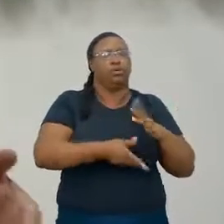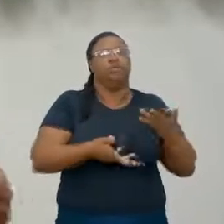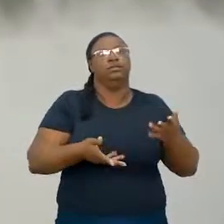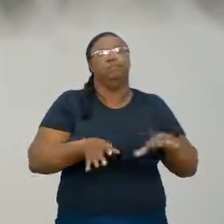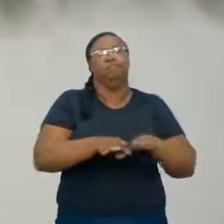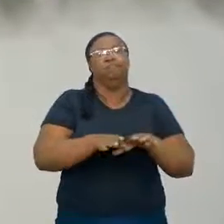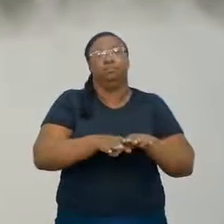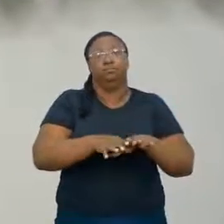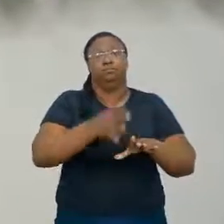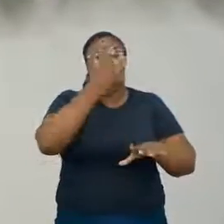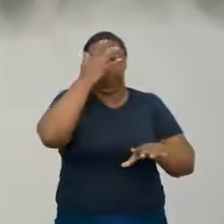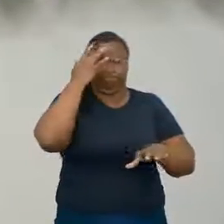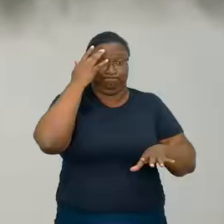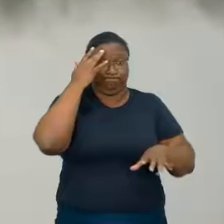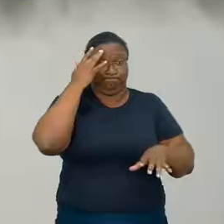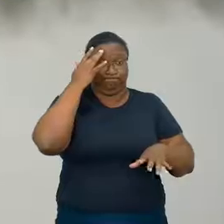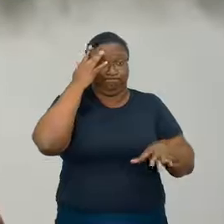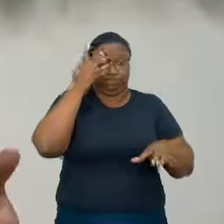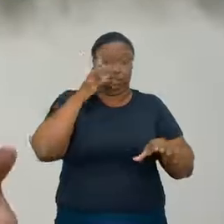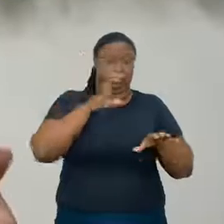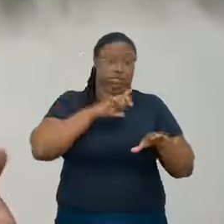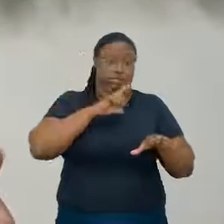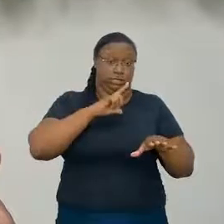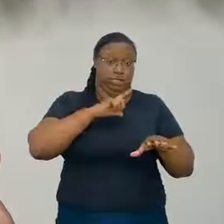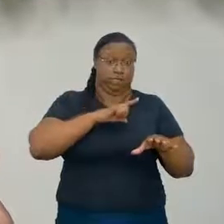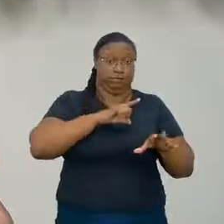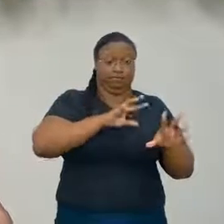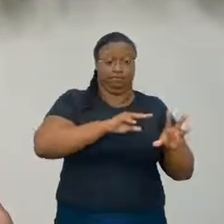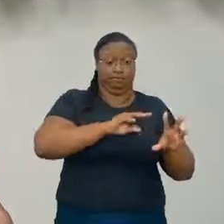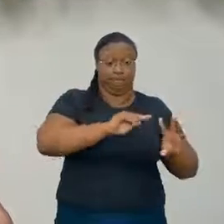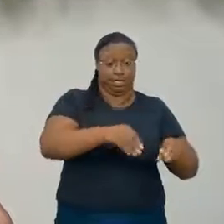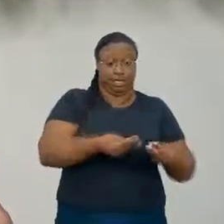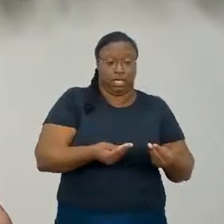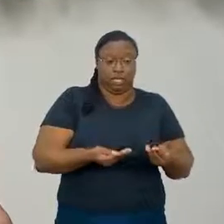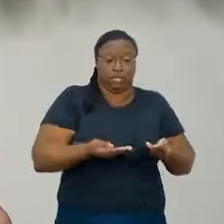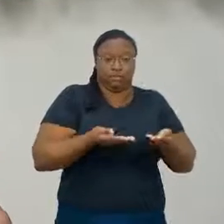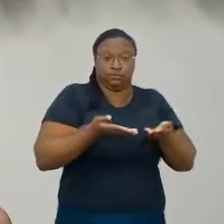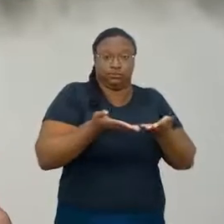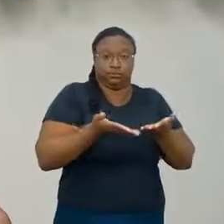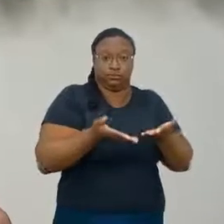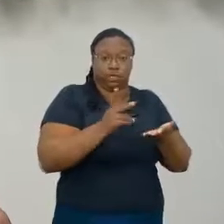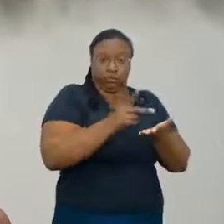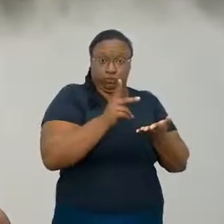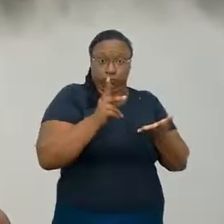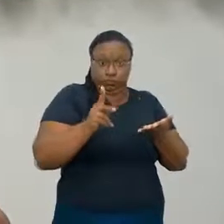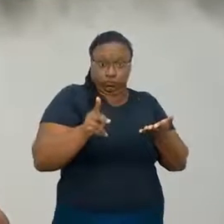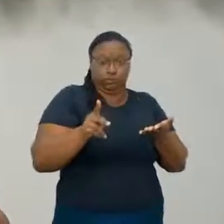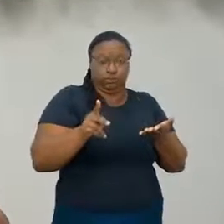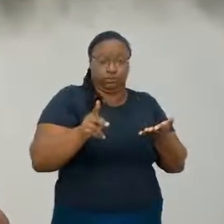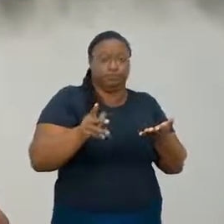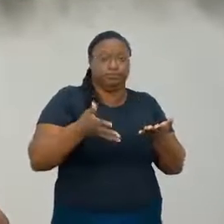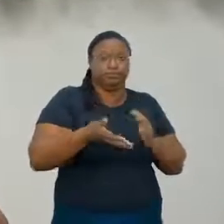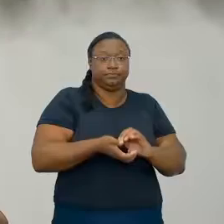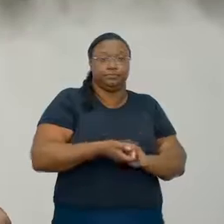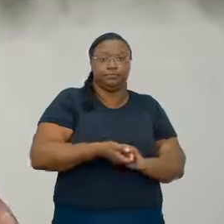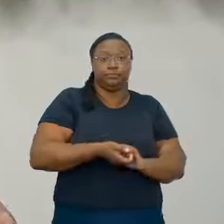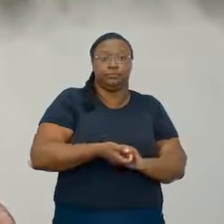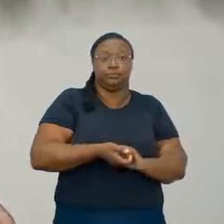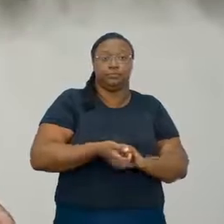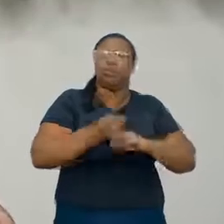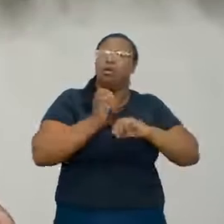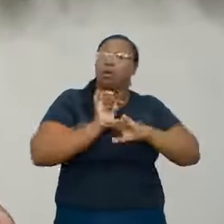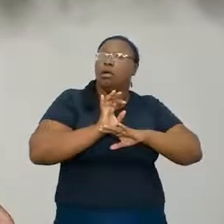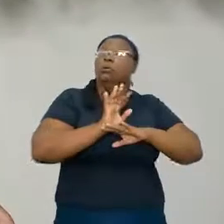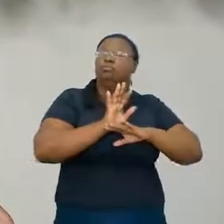muito também a partir das devolutivas que nós temos nas interações com os professores e professoras da rede, como um